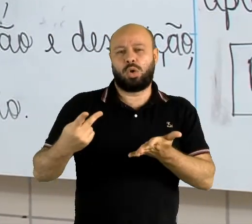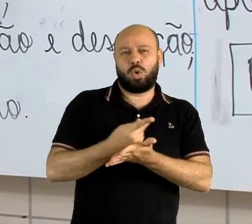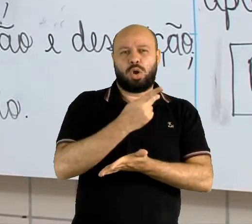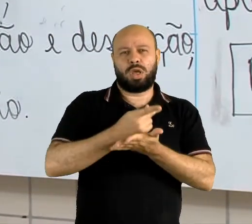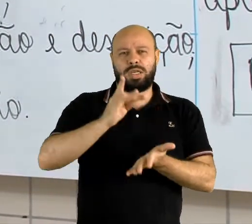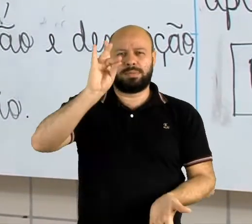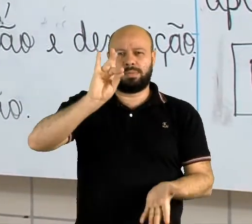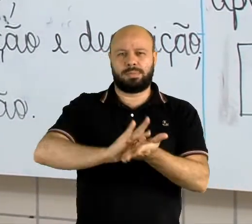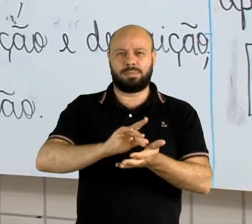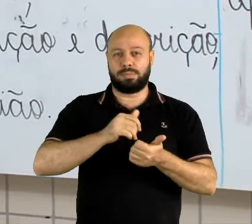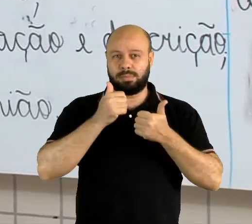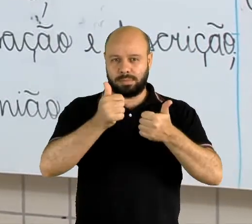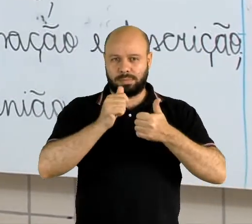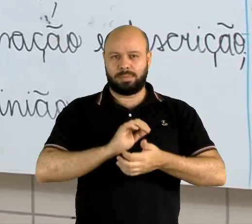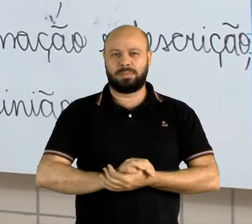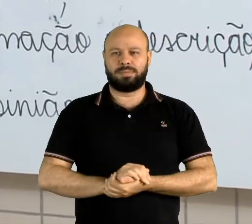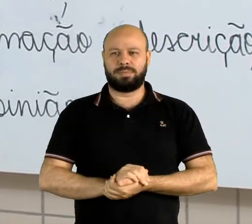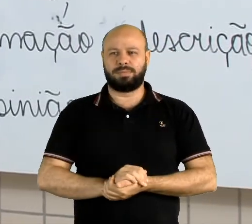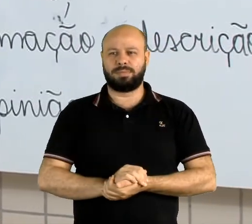tudo bem?